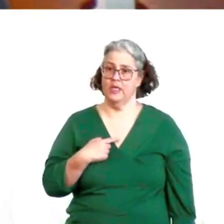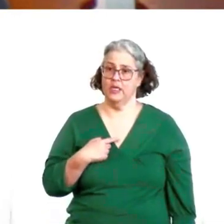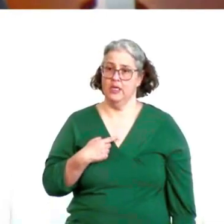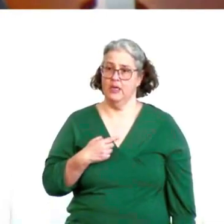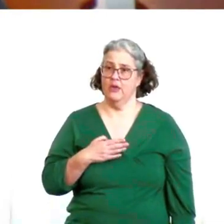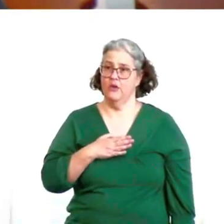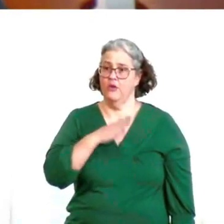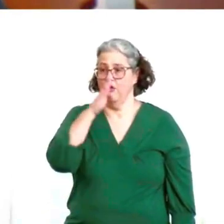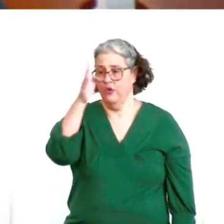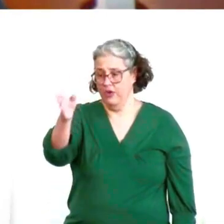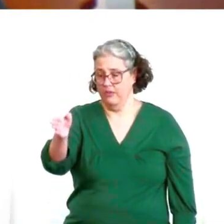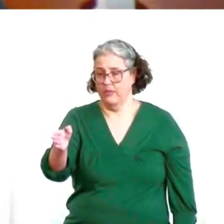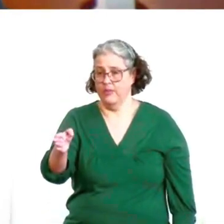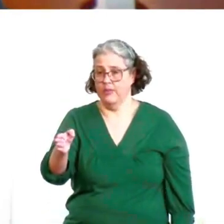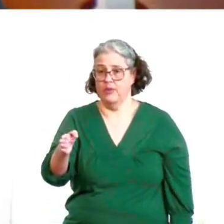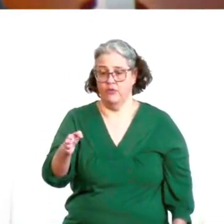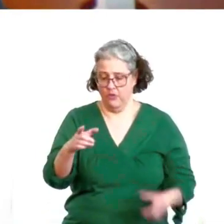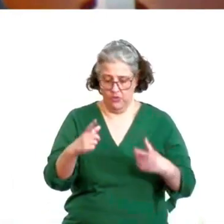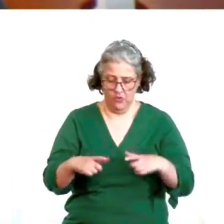impossível.